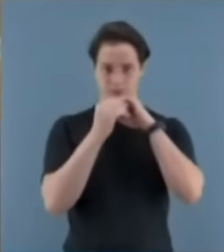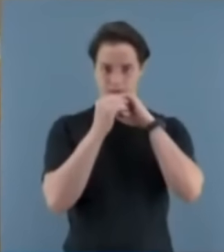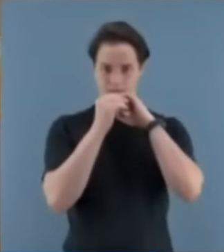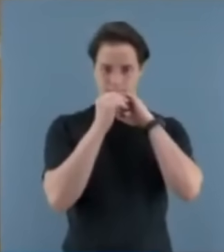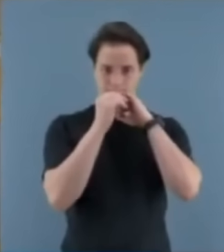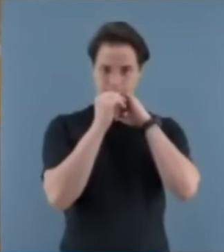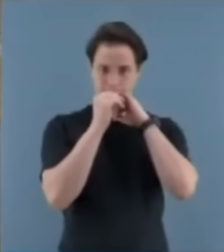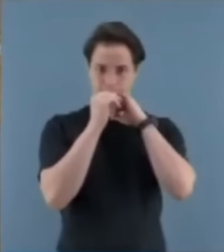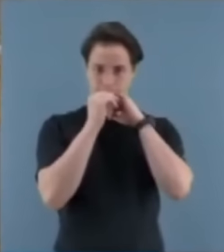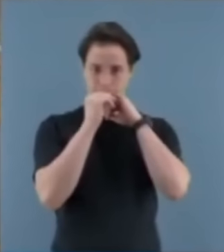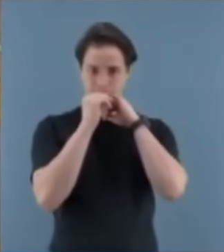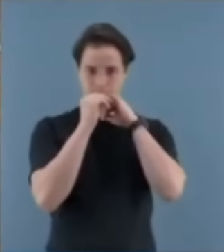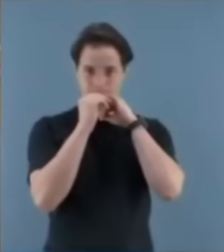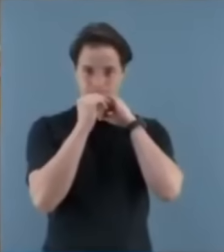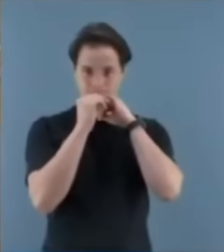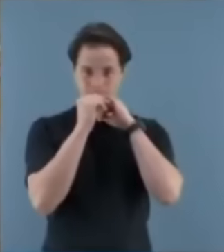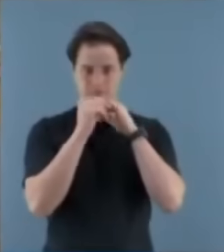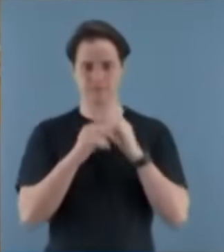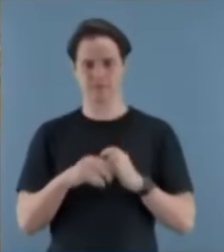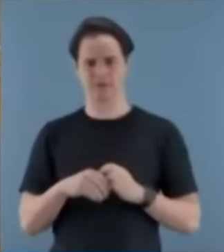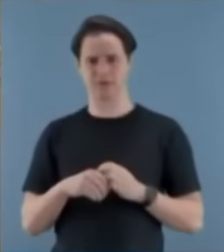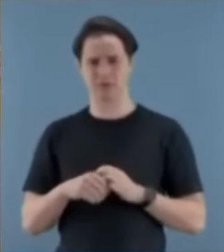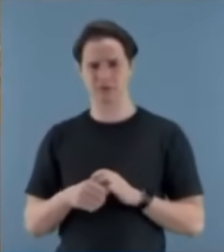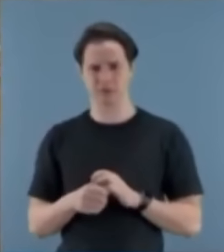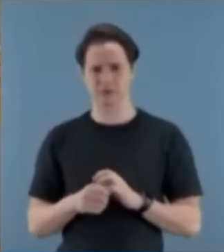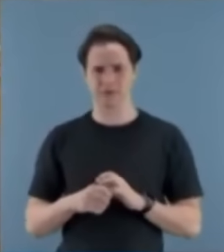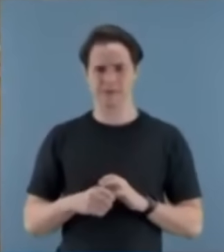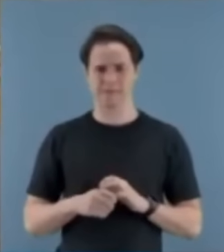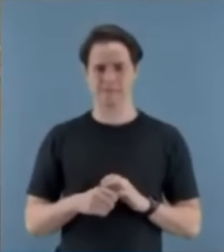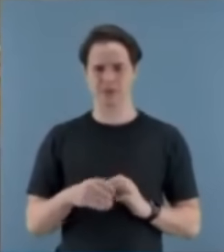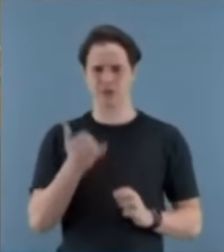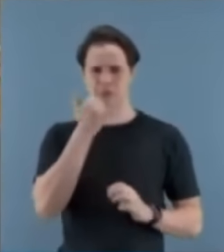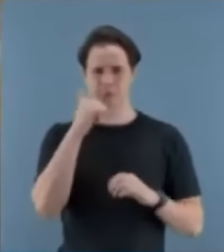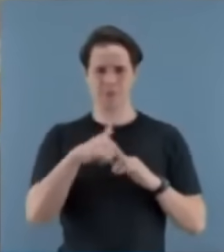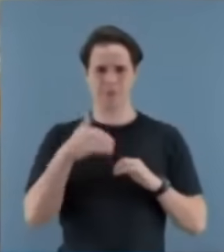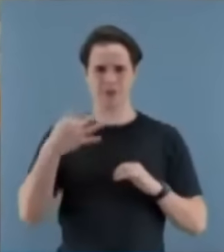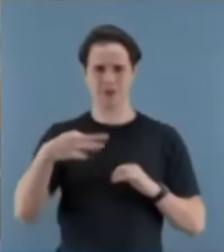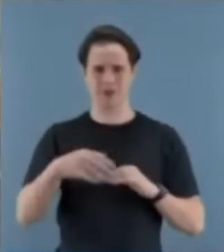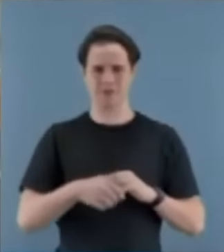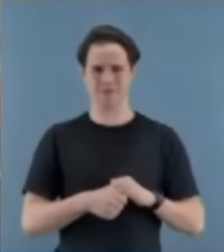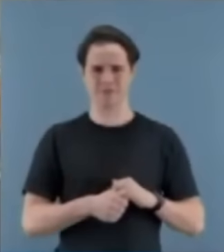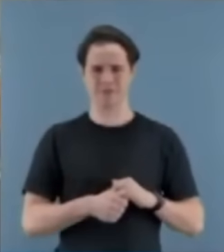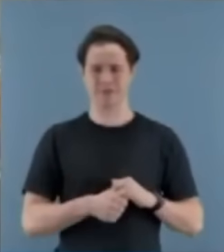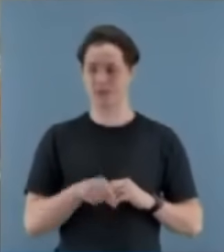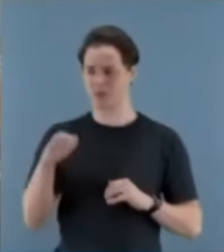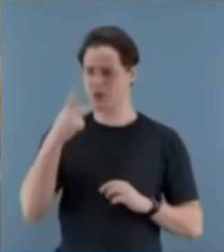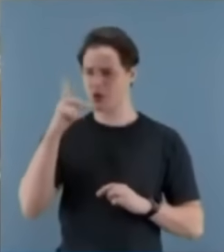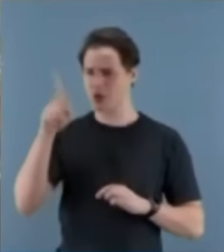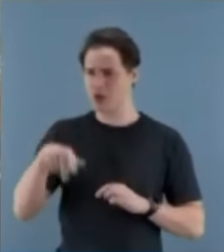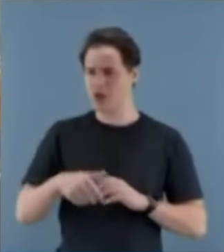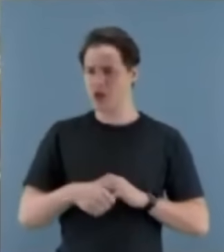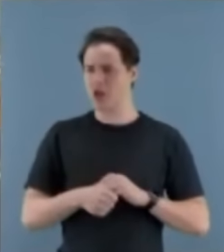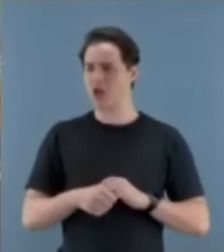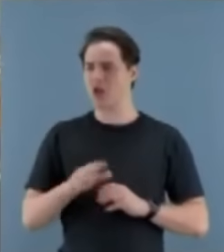O senhor alega que isso seria uma possibilidade de um consórcio, não é isso?